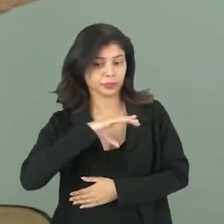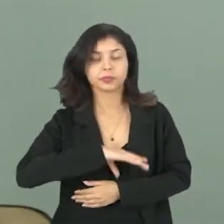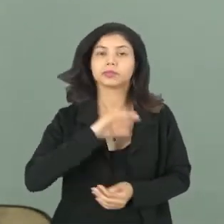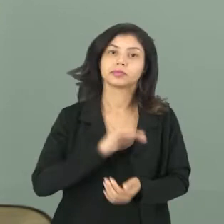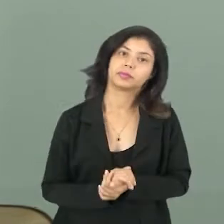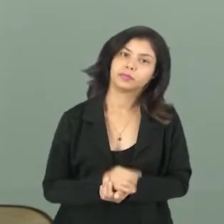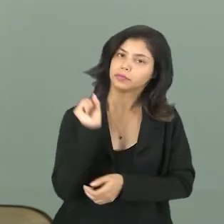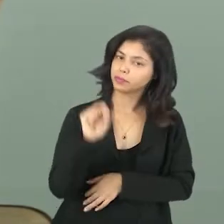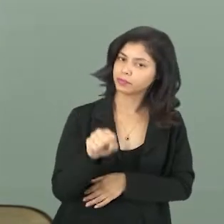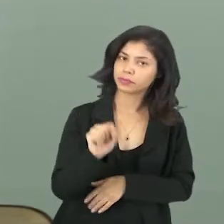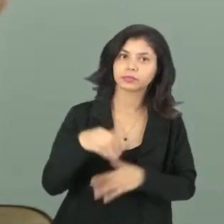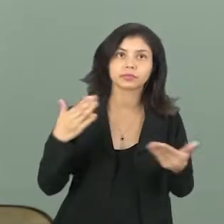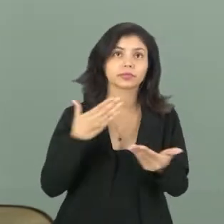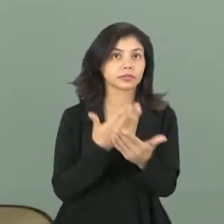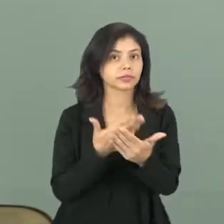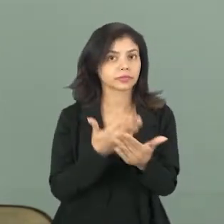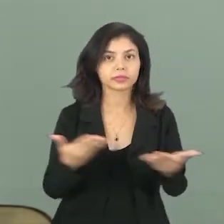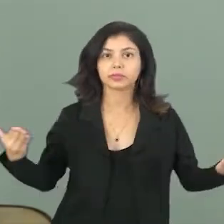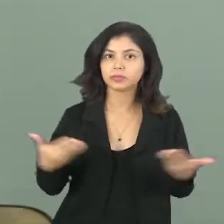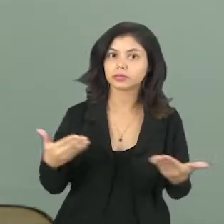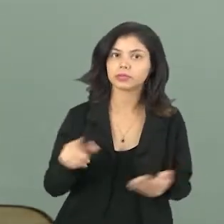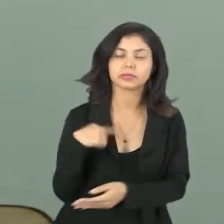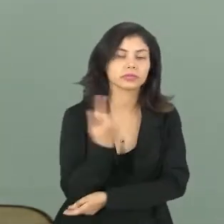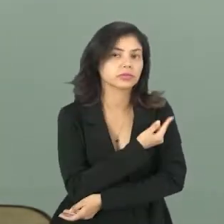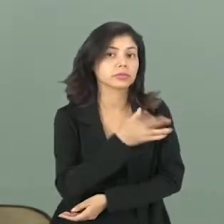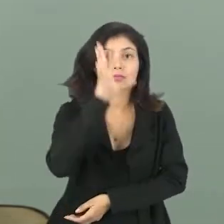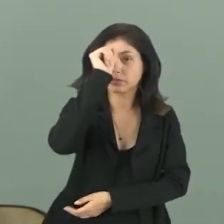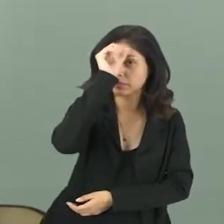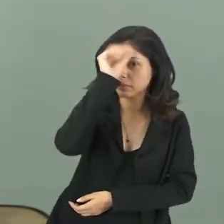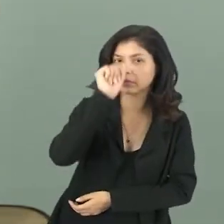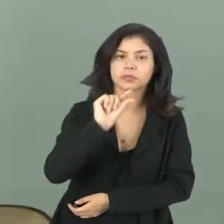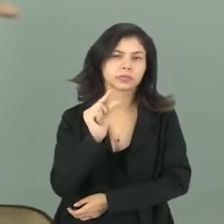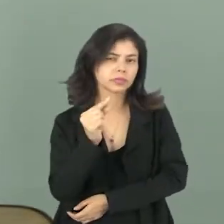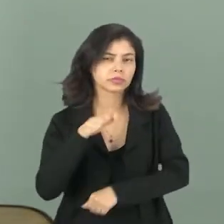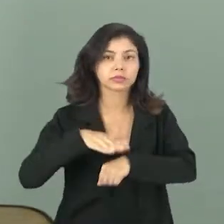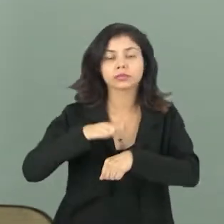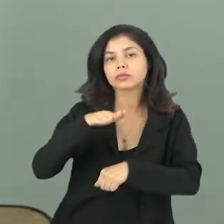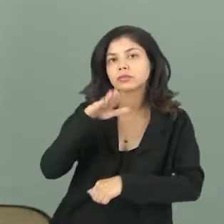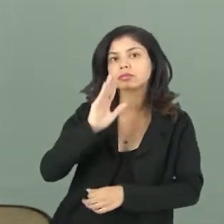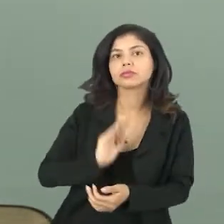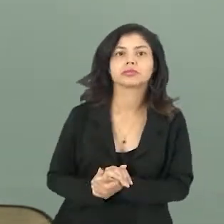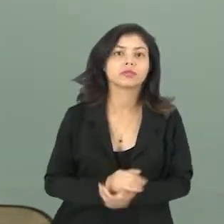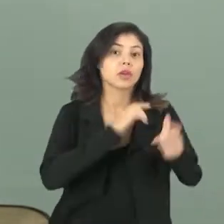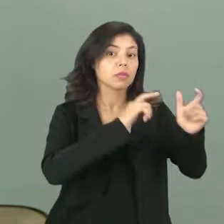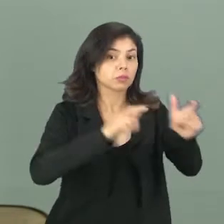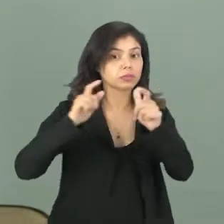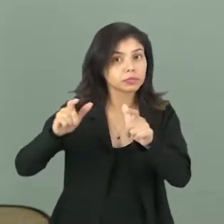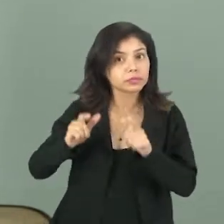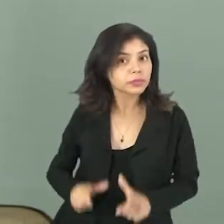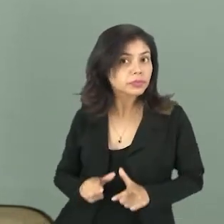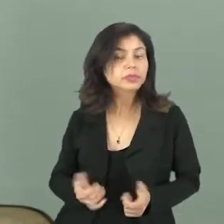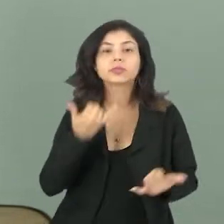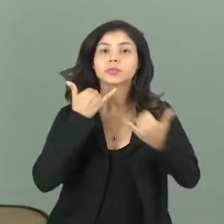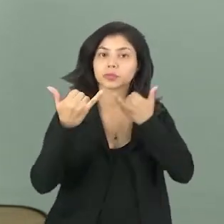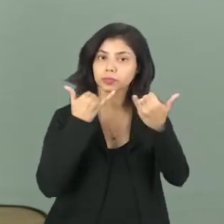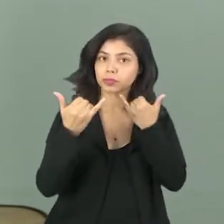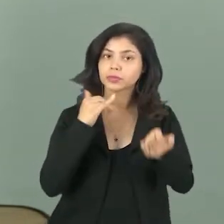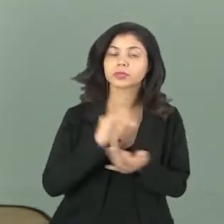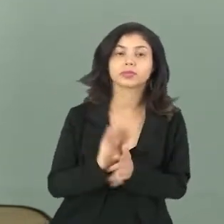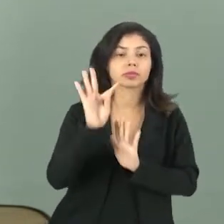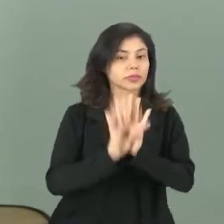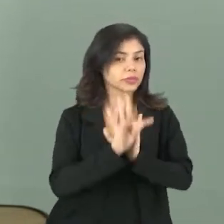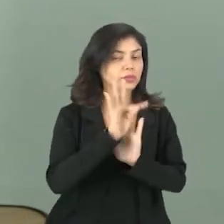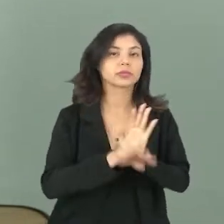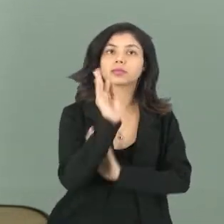isso mesmo e na nossa aula de hoje nós vamos aprender um pouquinho mais sobre localização de informações